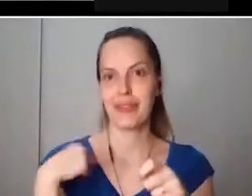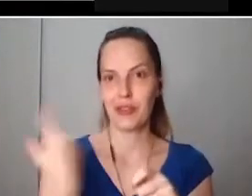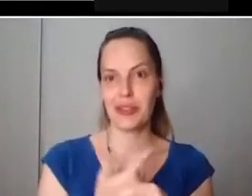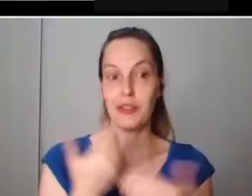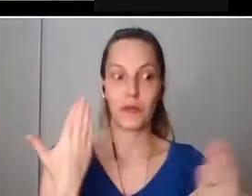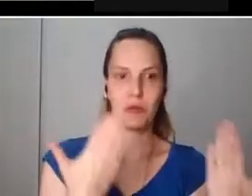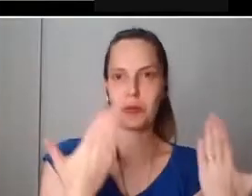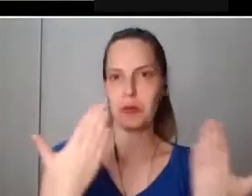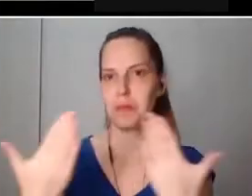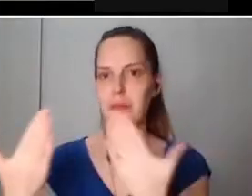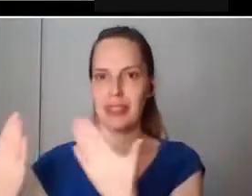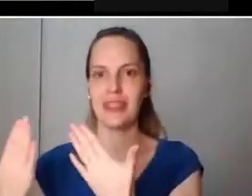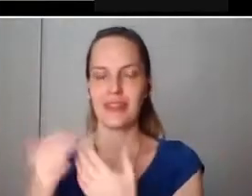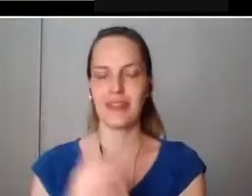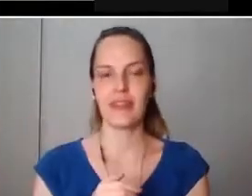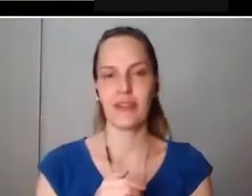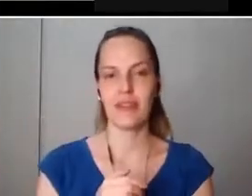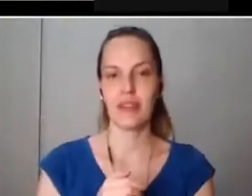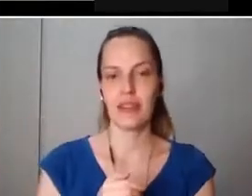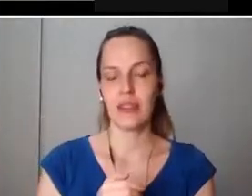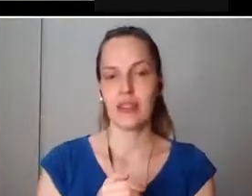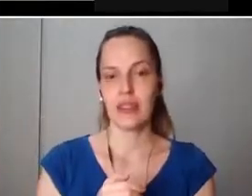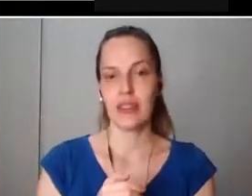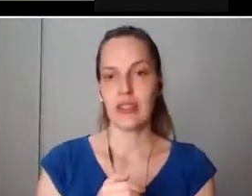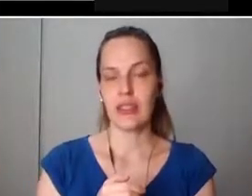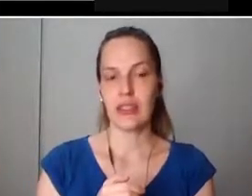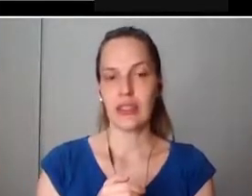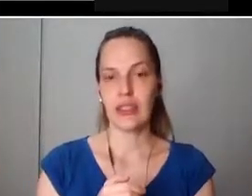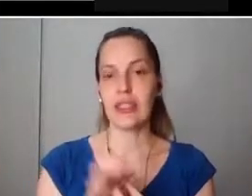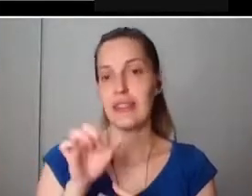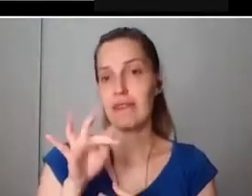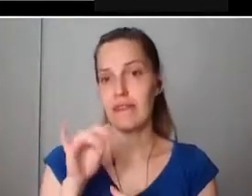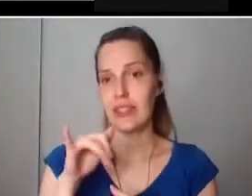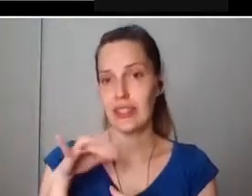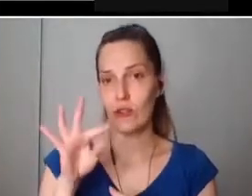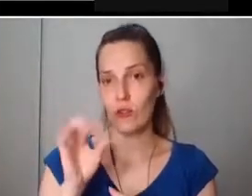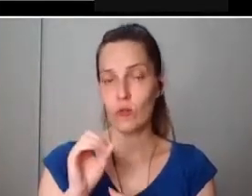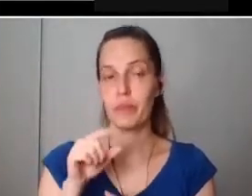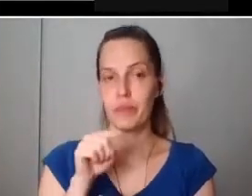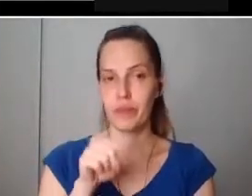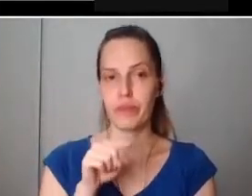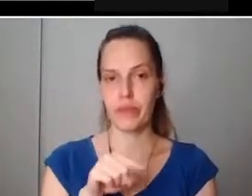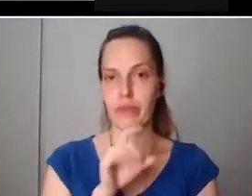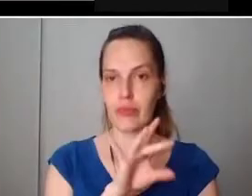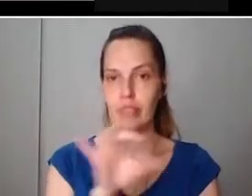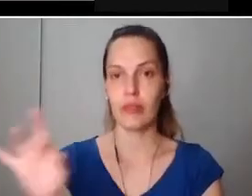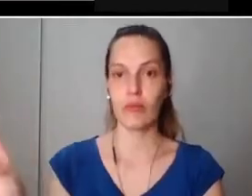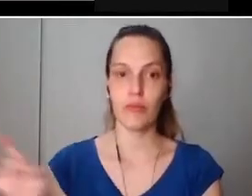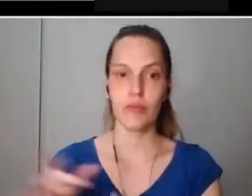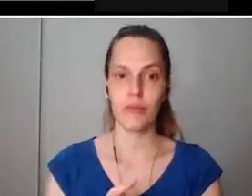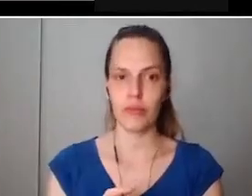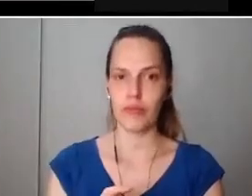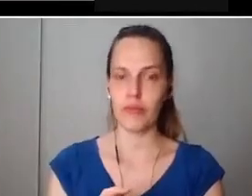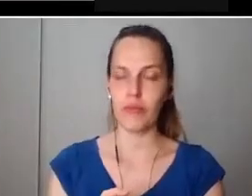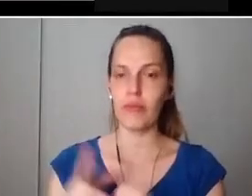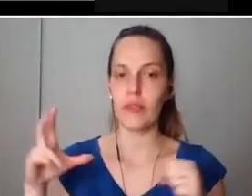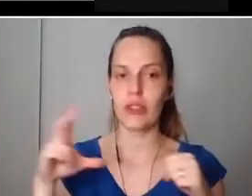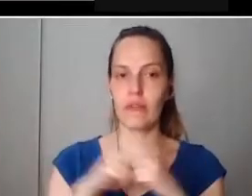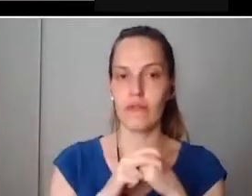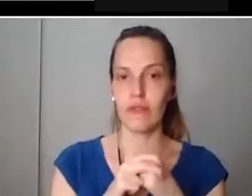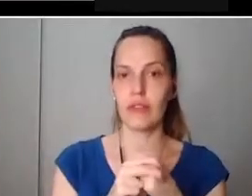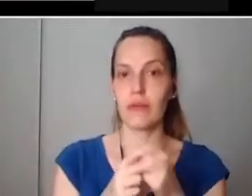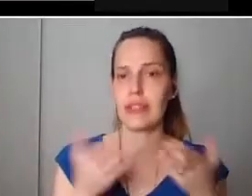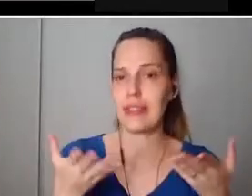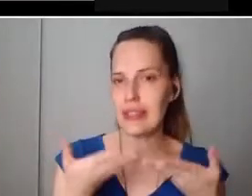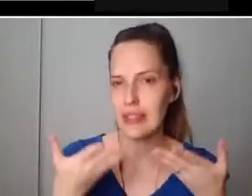não diretamente, o efeito delas. As vacinas de vírus atenuado, nenhuma delas aqui está sendo testada